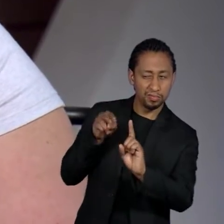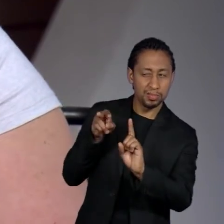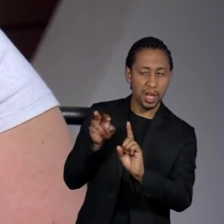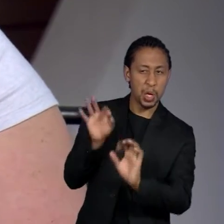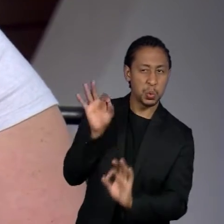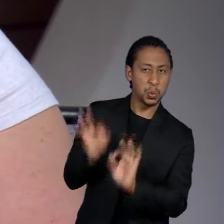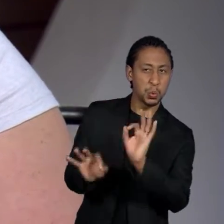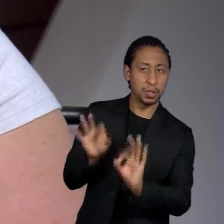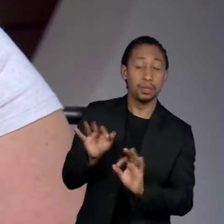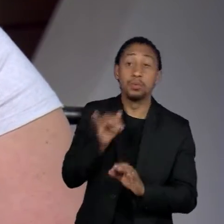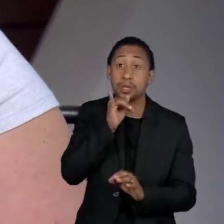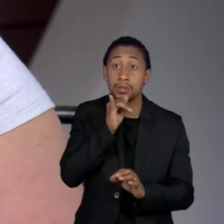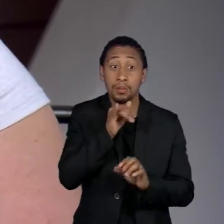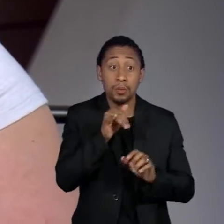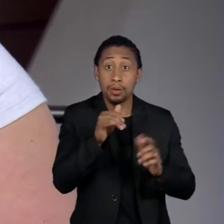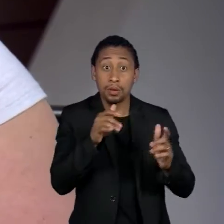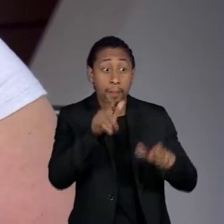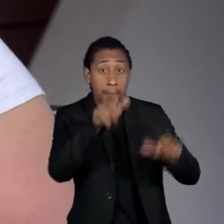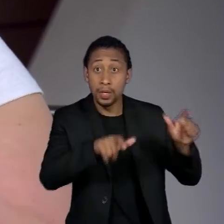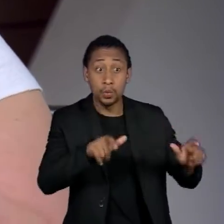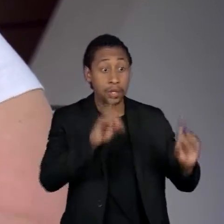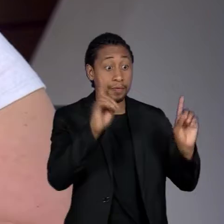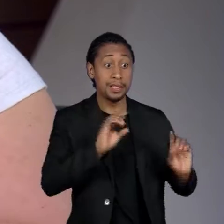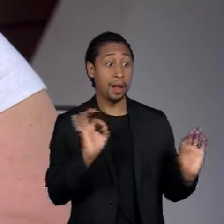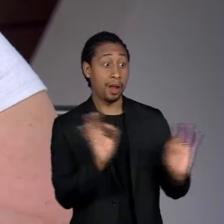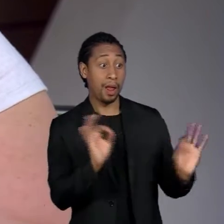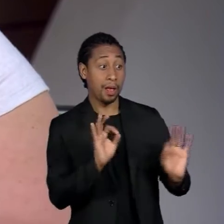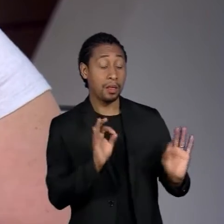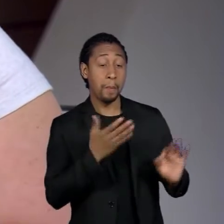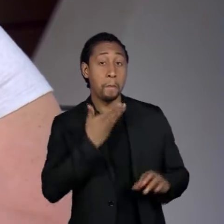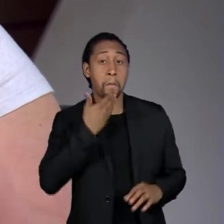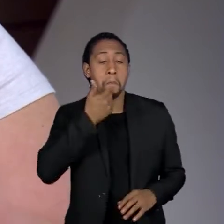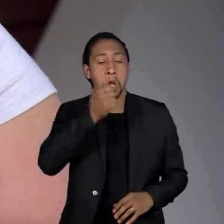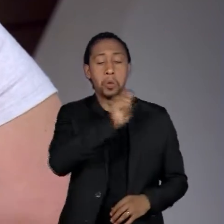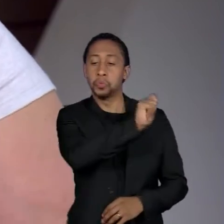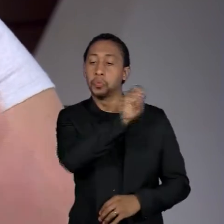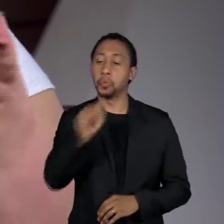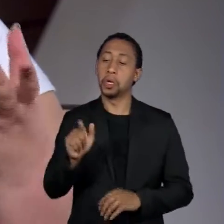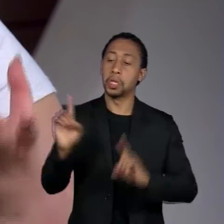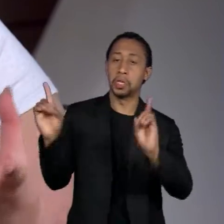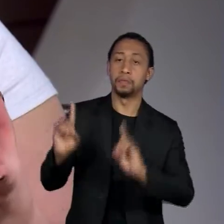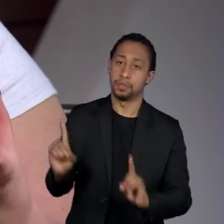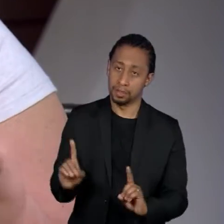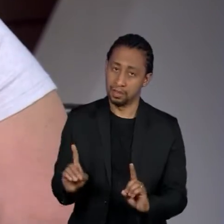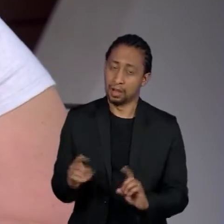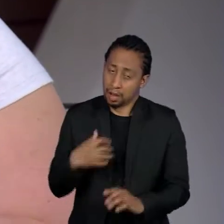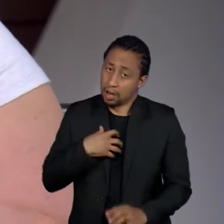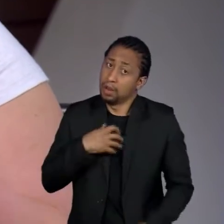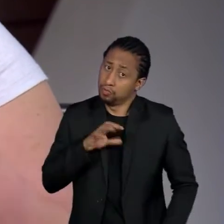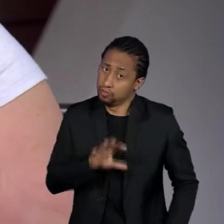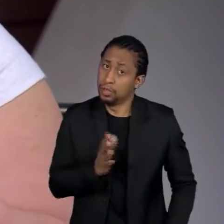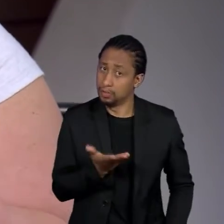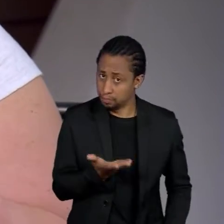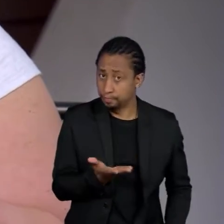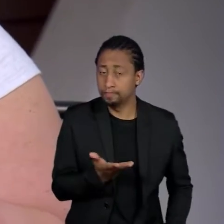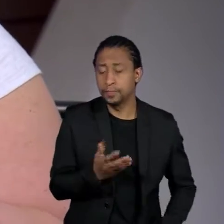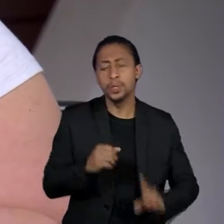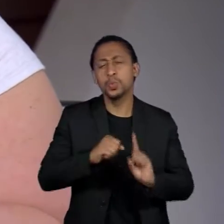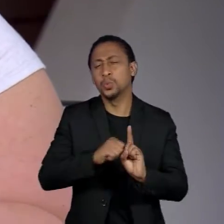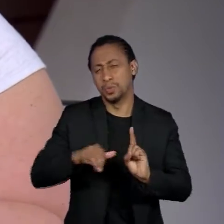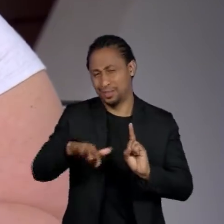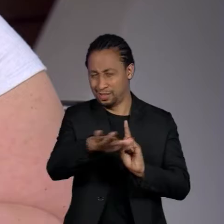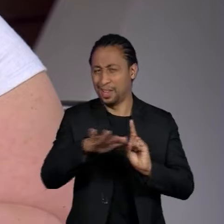sem deficiência valem mais do que corpos de pessoas com deficiência. Socialmente